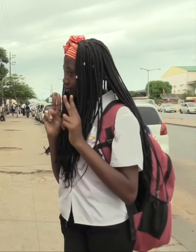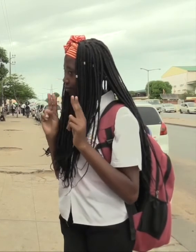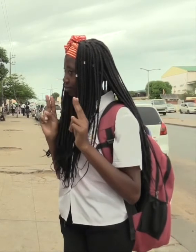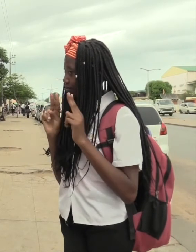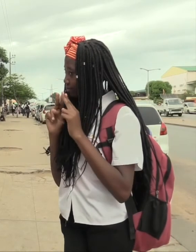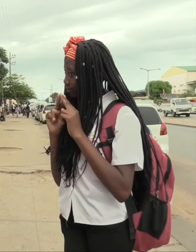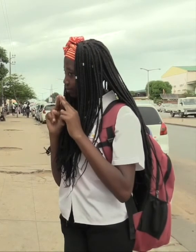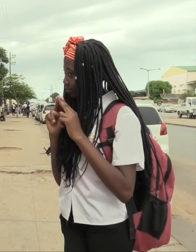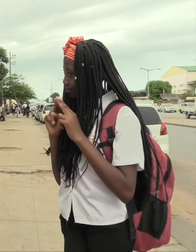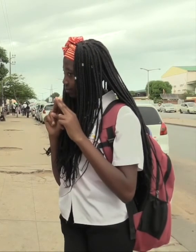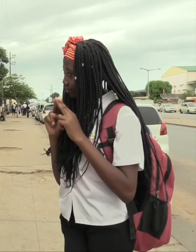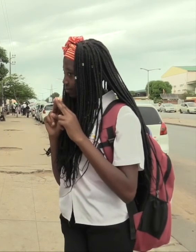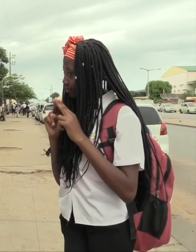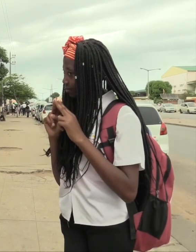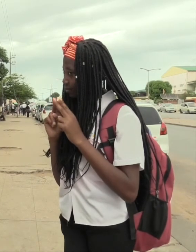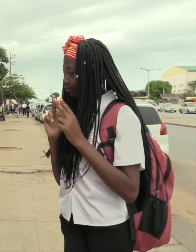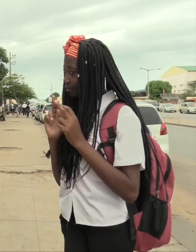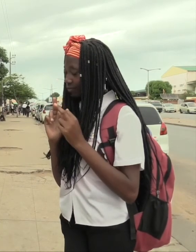e-mail,